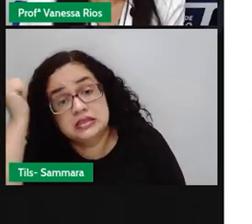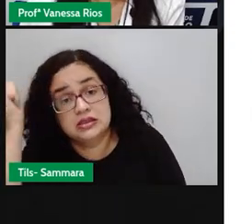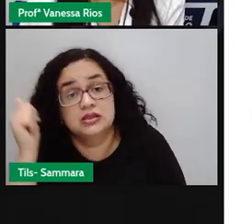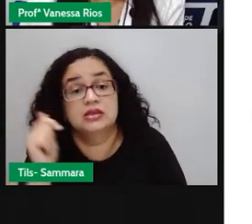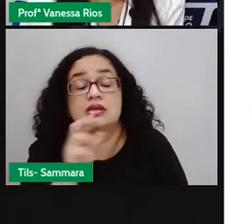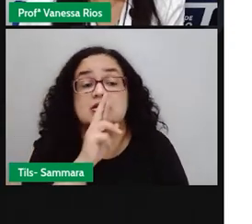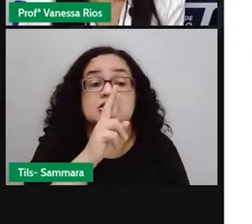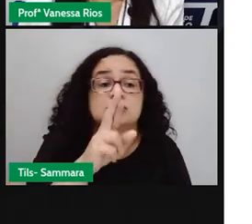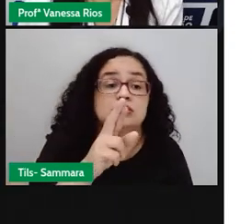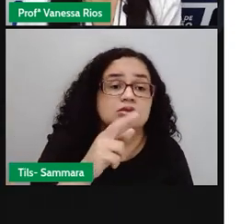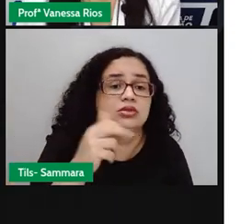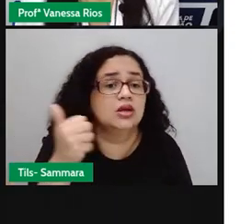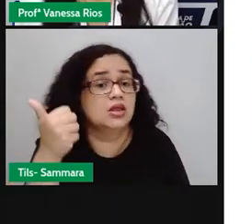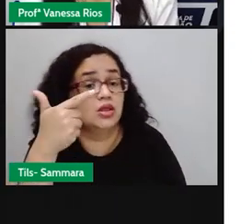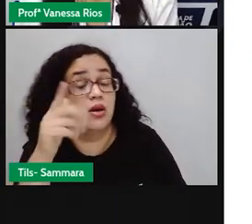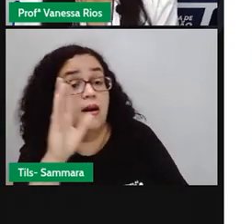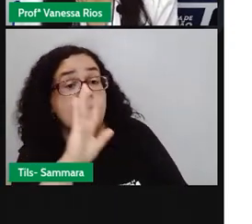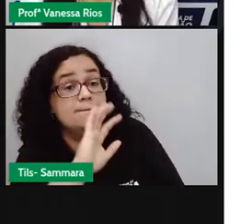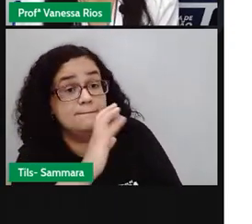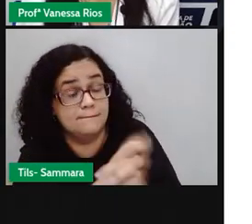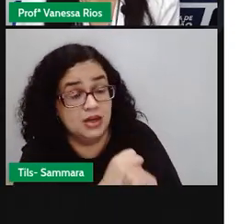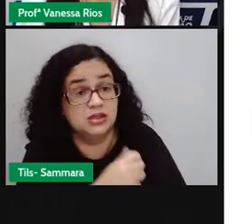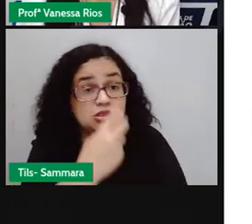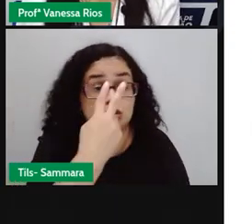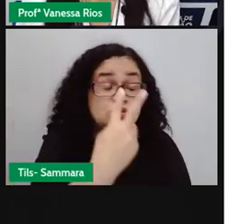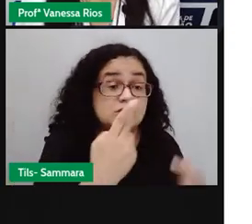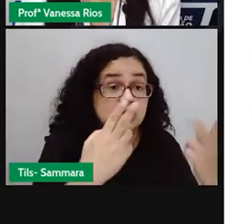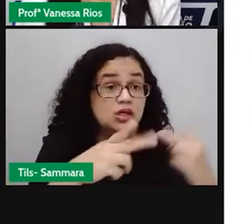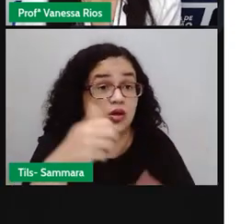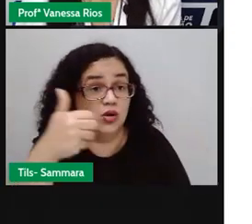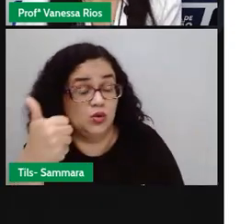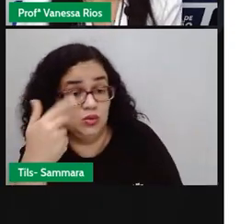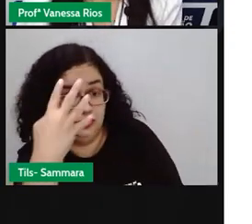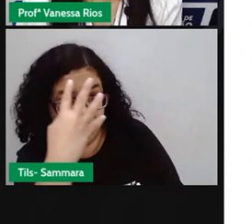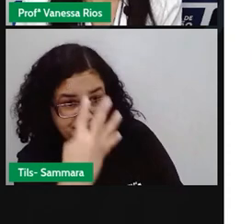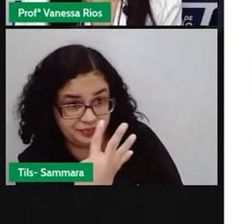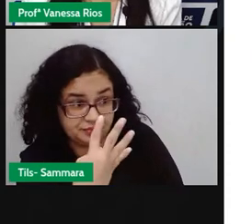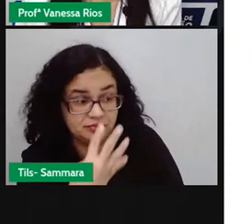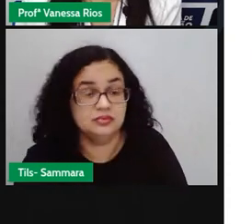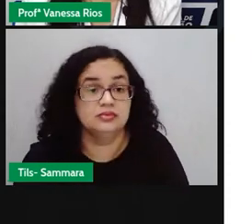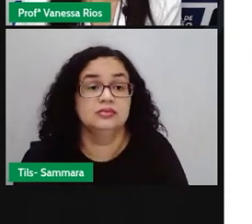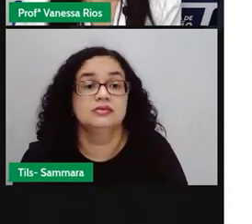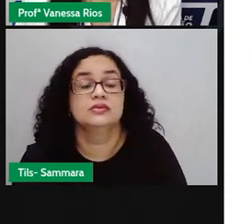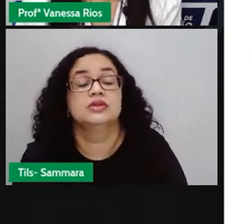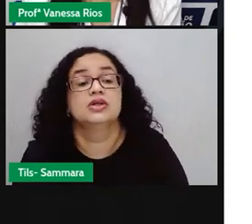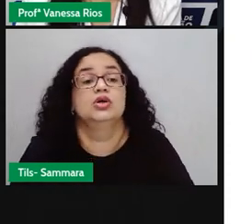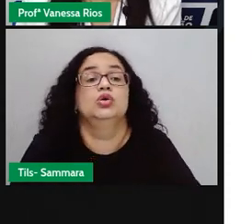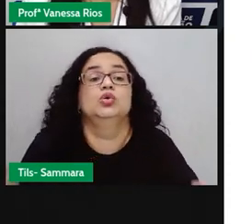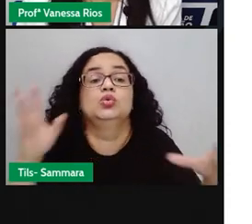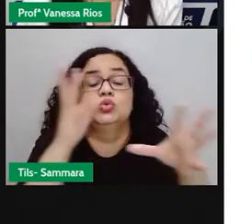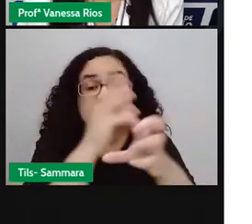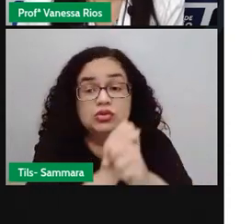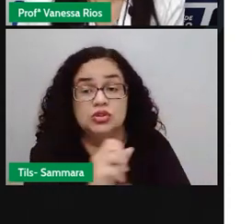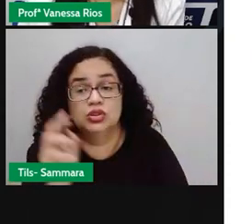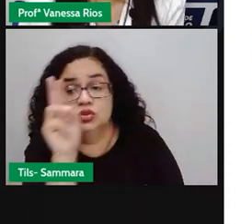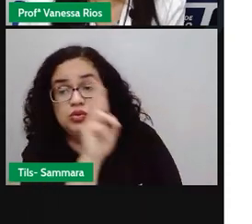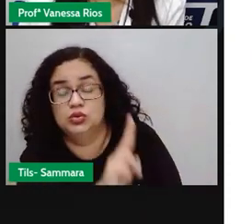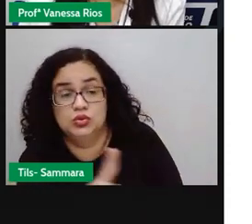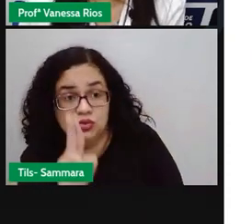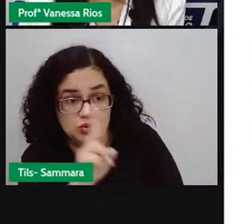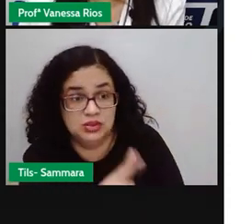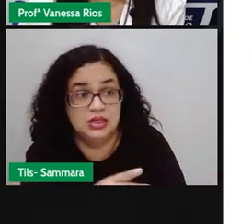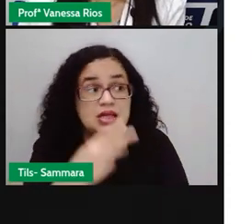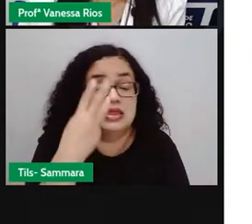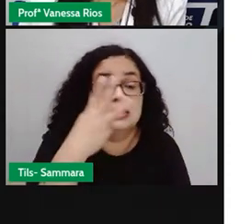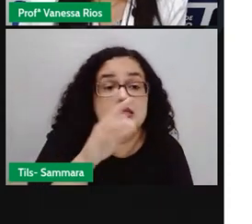resultado é 12. Mais 2 igual a 14. Então, eu vou utilizar aí a jarra de